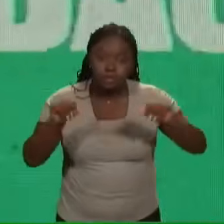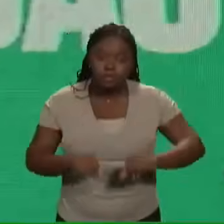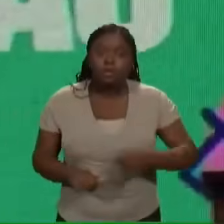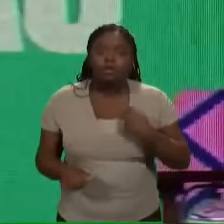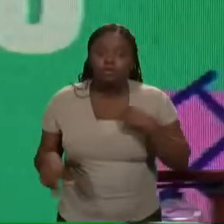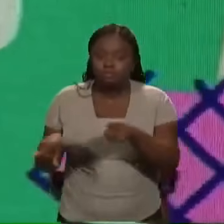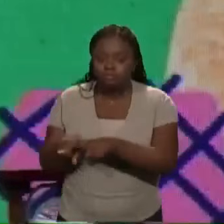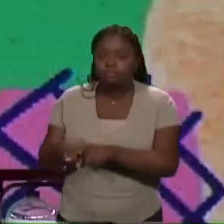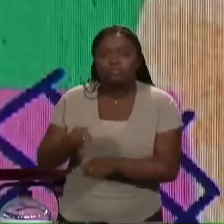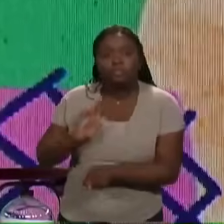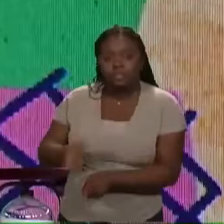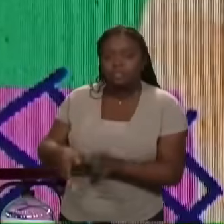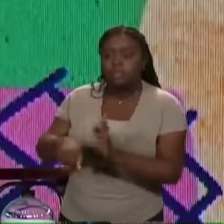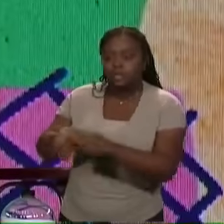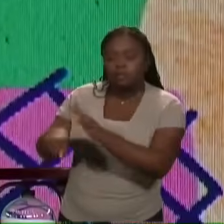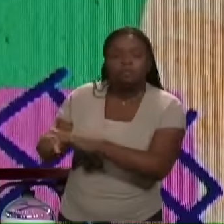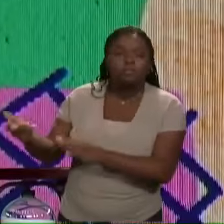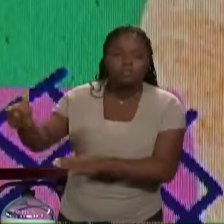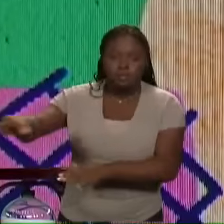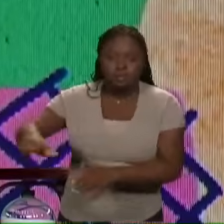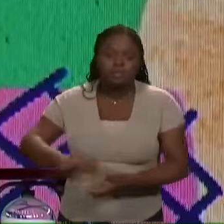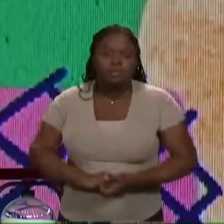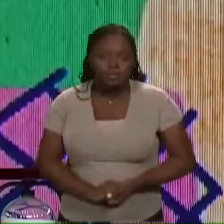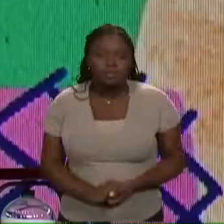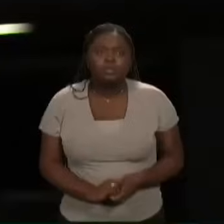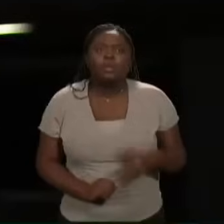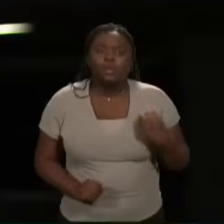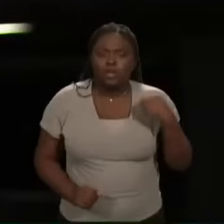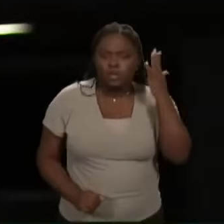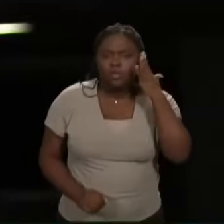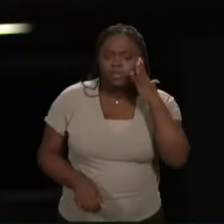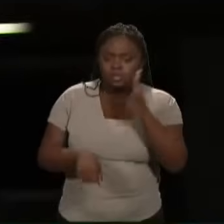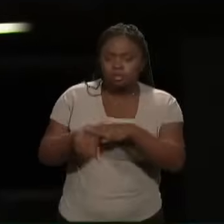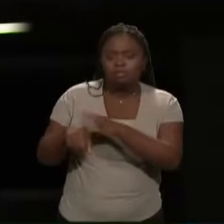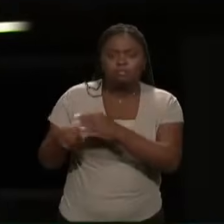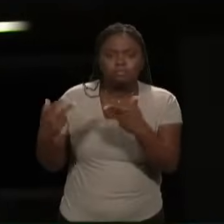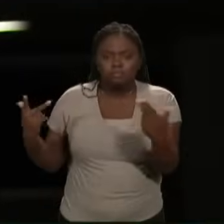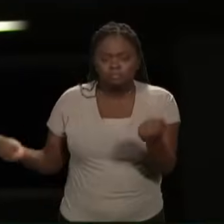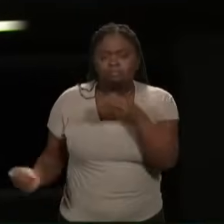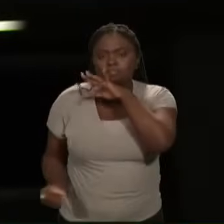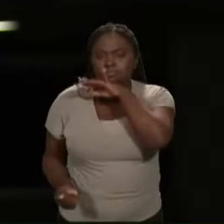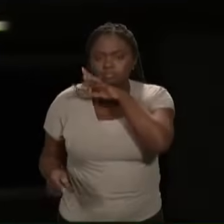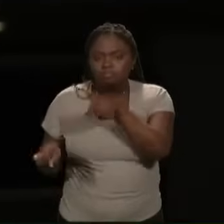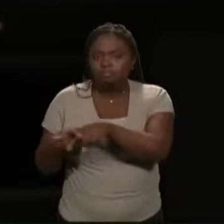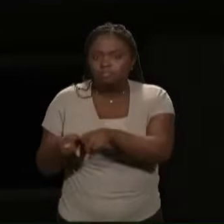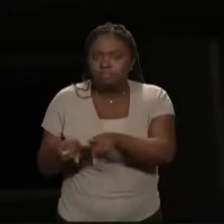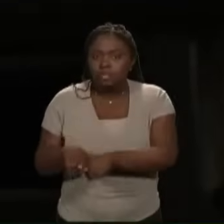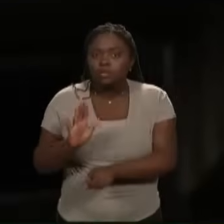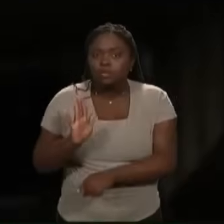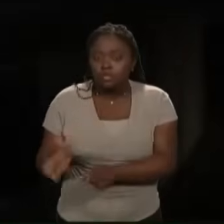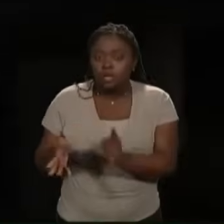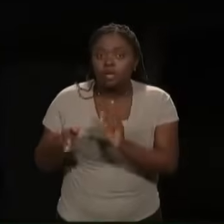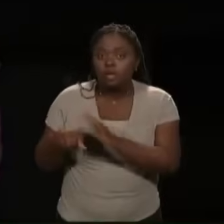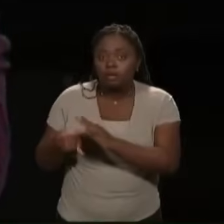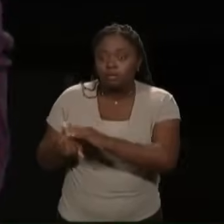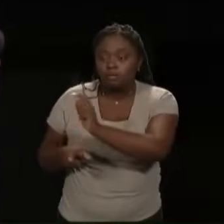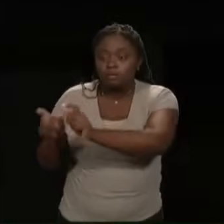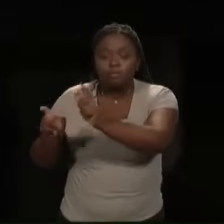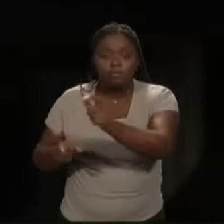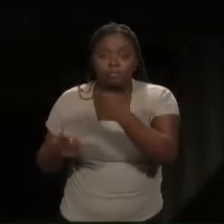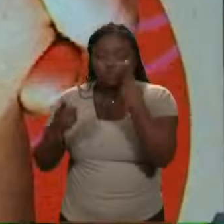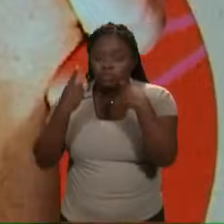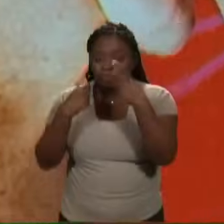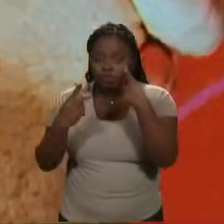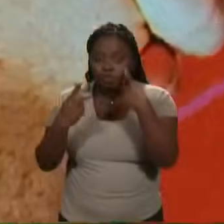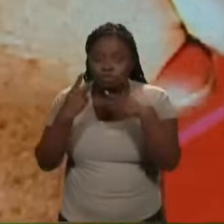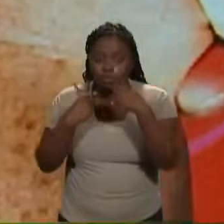já fiz com os outros. Que eu também sei fazer coisa ruim com os outros. Já fiz pessoas chorarem. Já